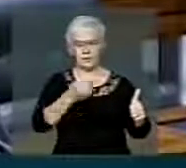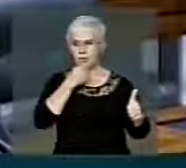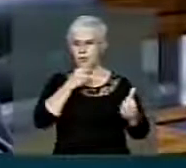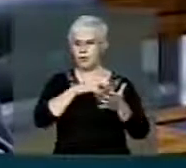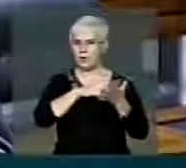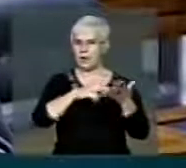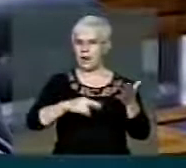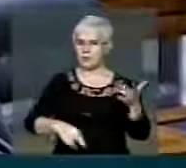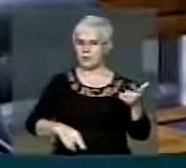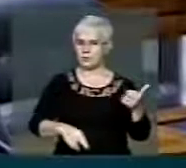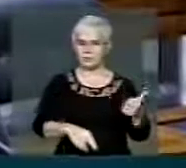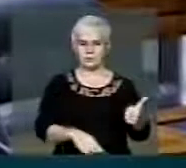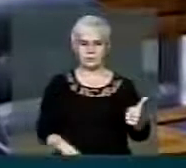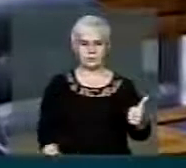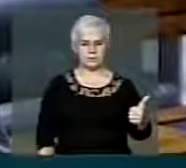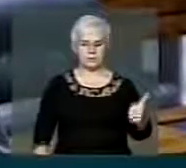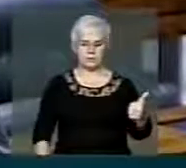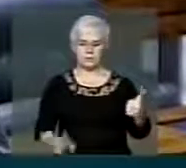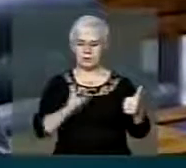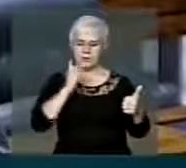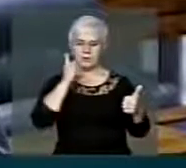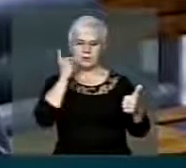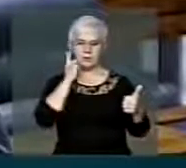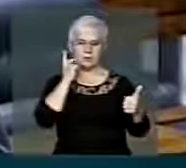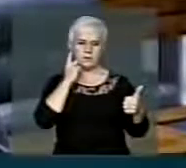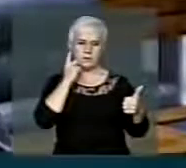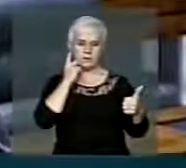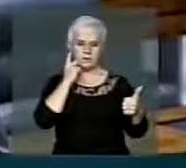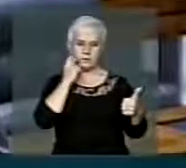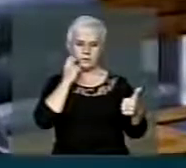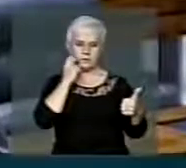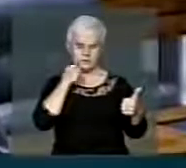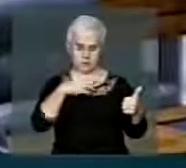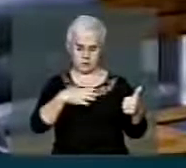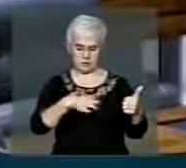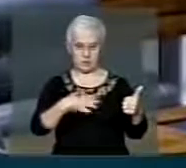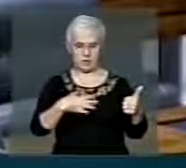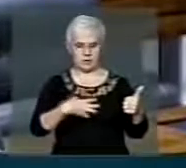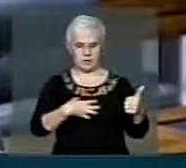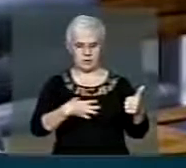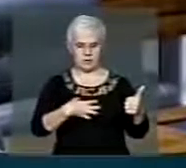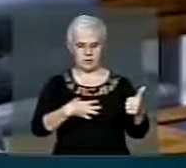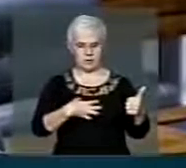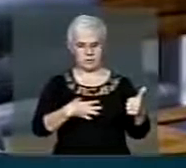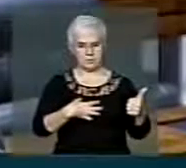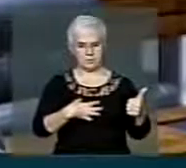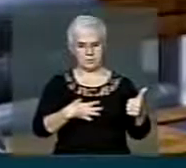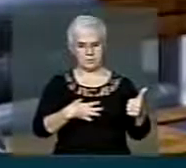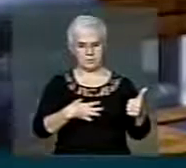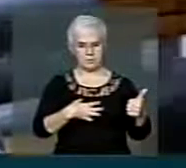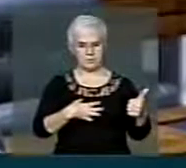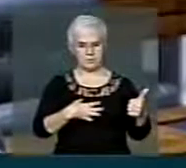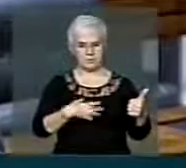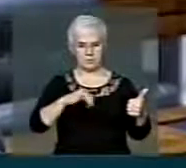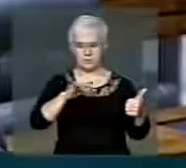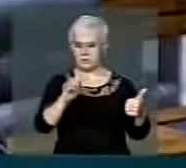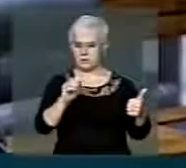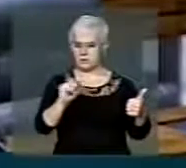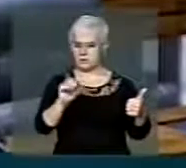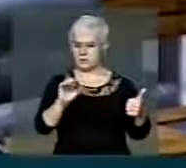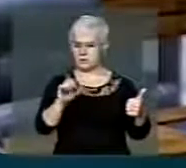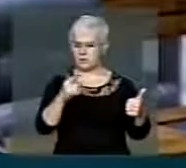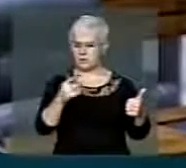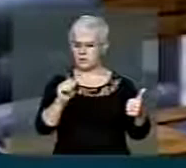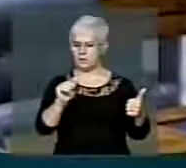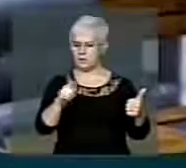relator o deputado da Bahia, deputado João Almeida.